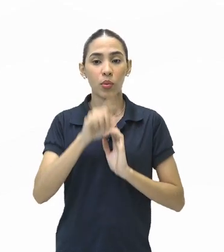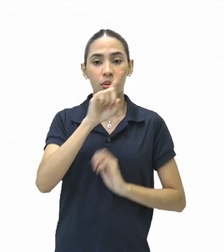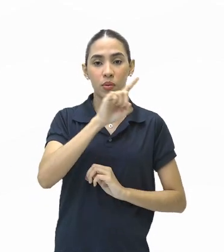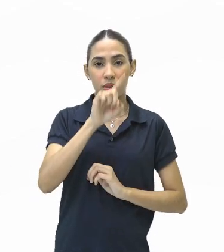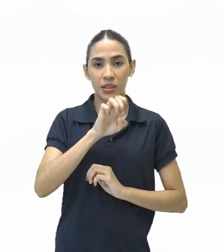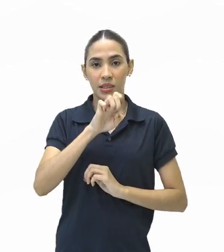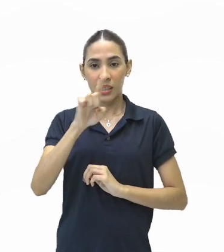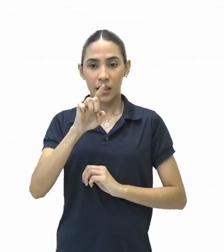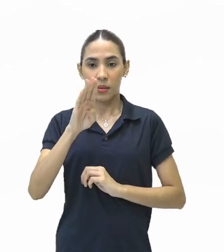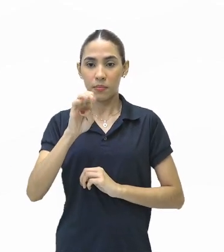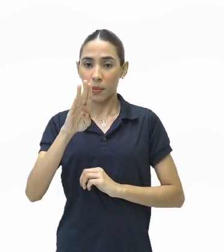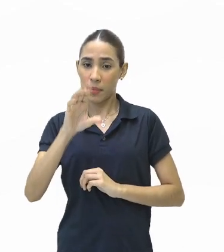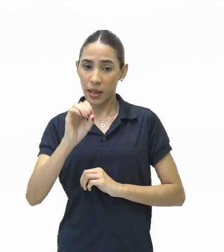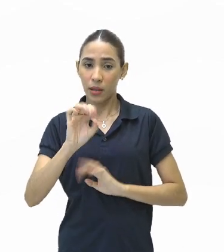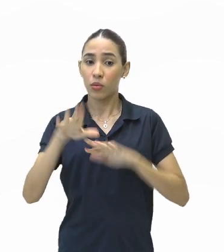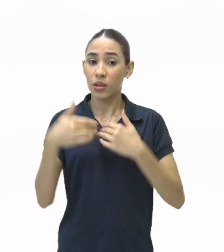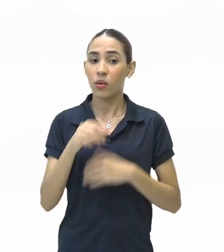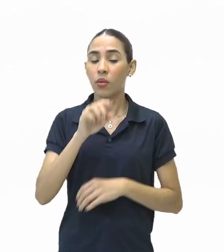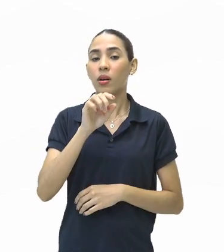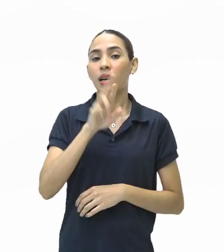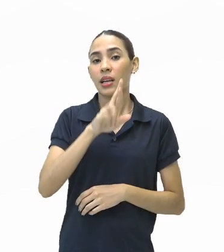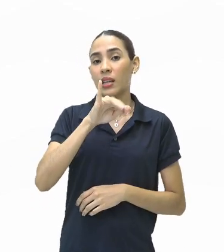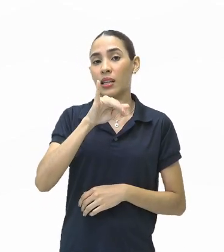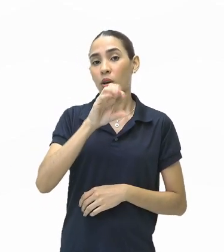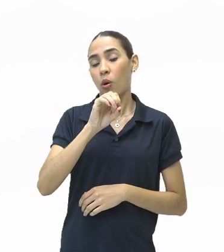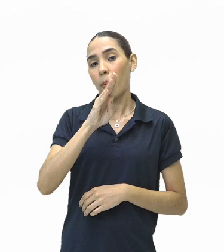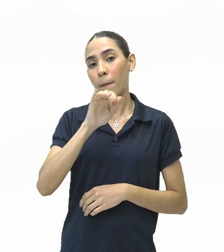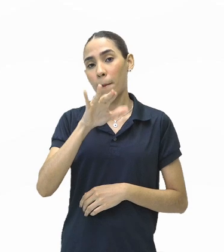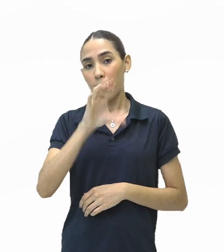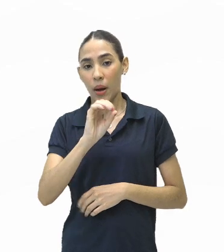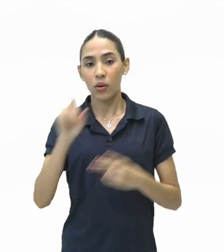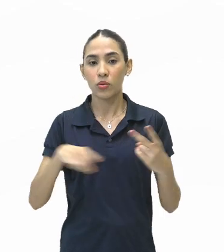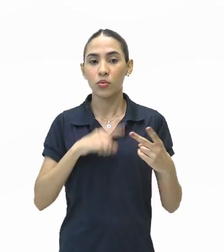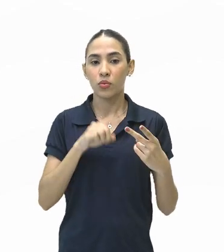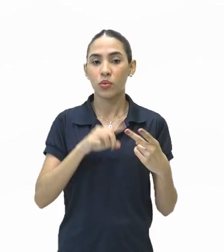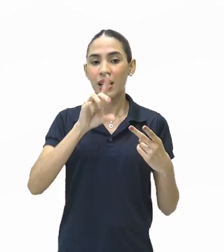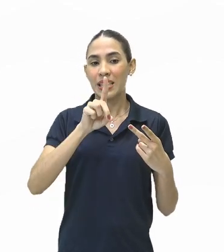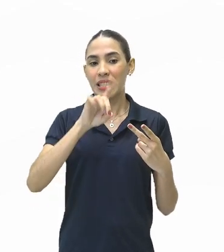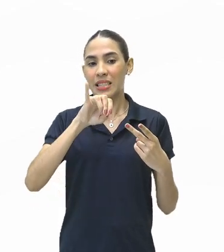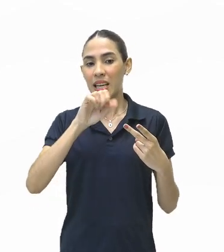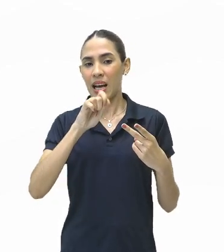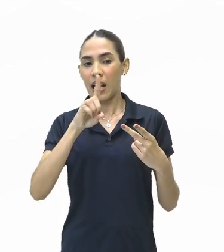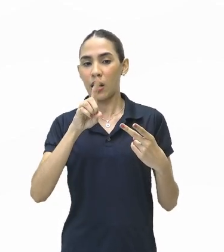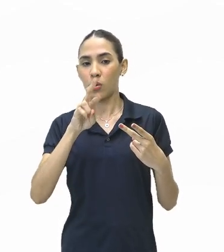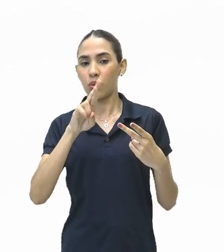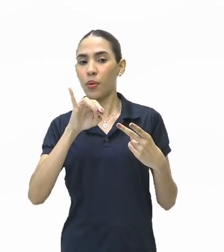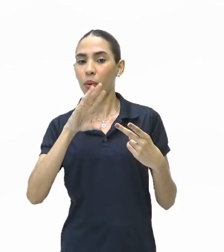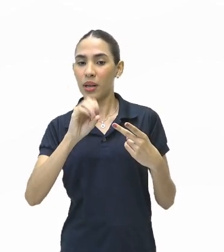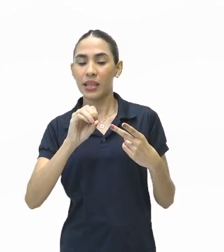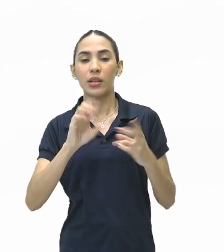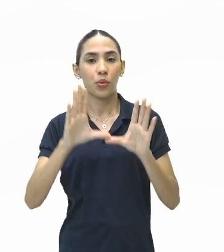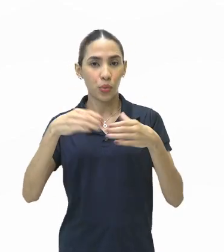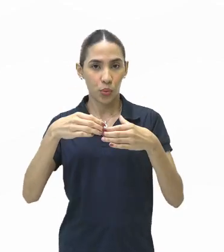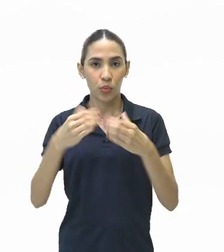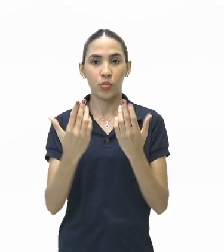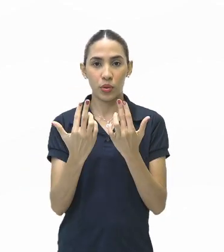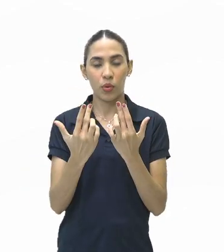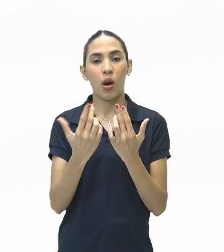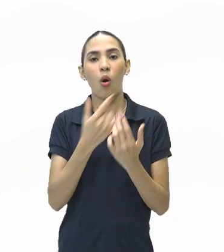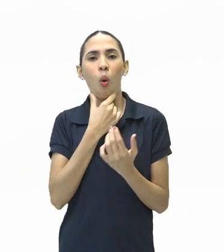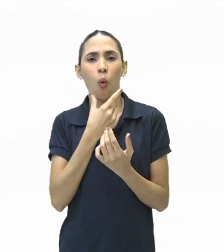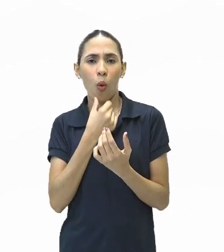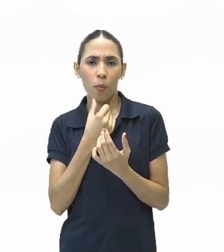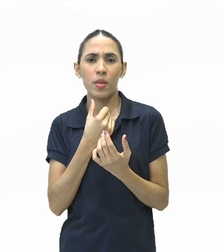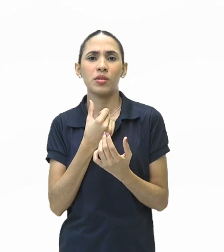Bebelo. Então, vejam, Riobaldo de Amorim e Zé Bebelo faziam parte do mesmo grupo de